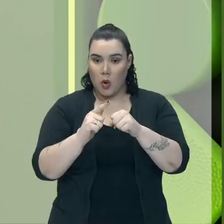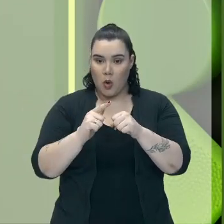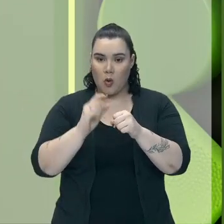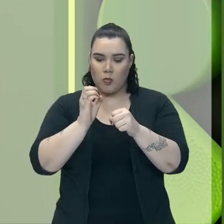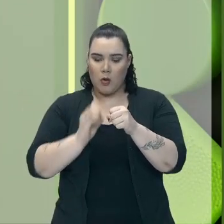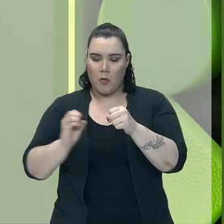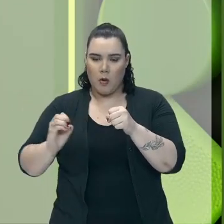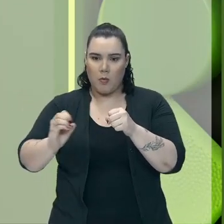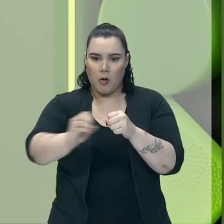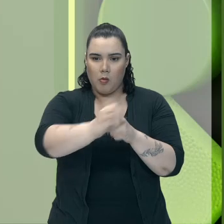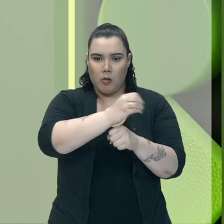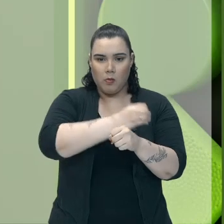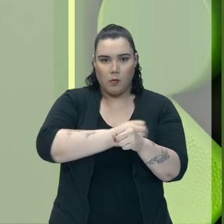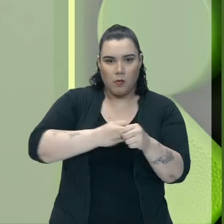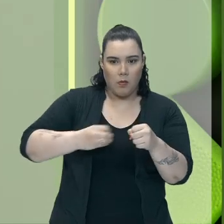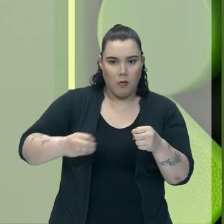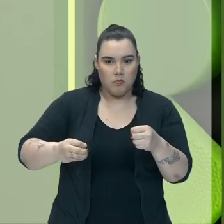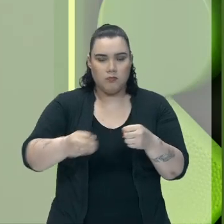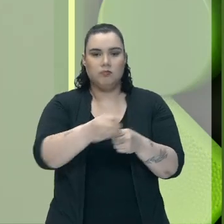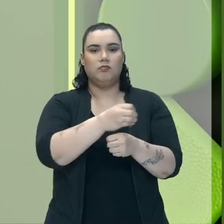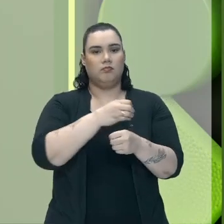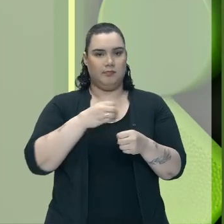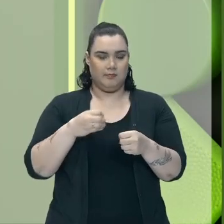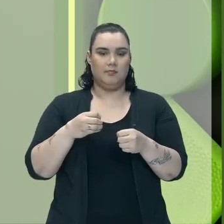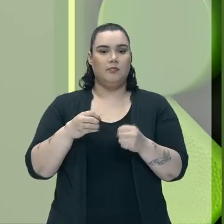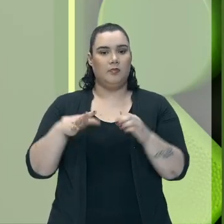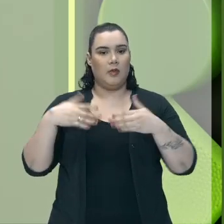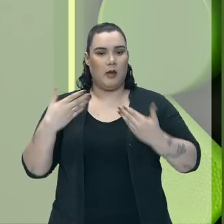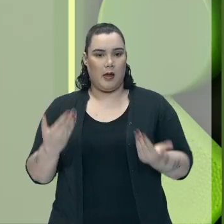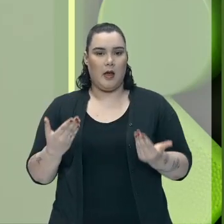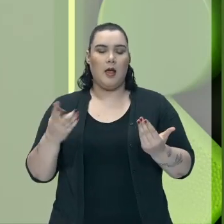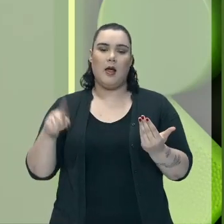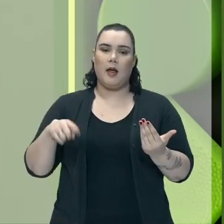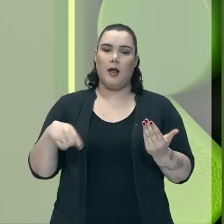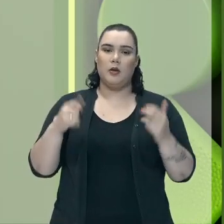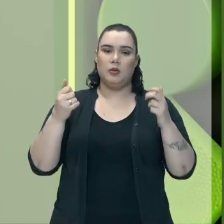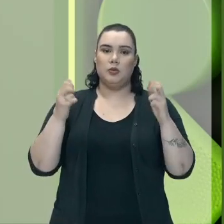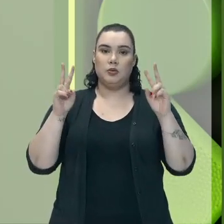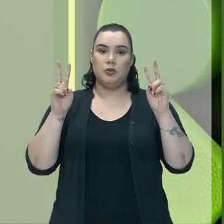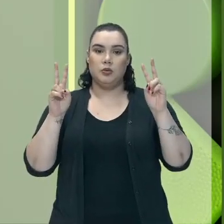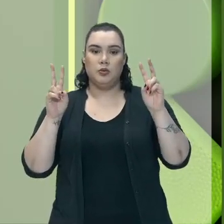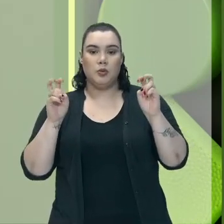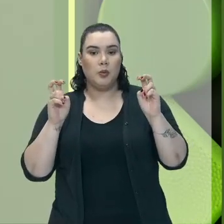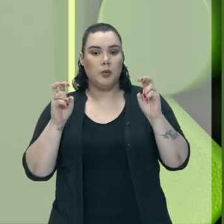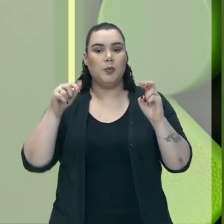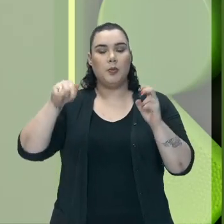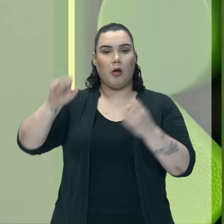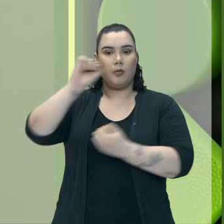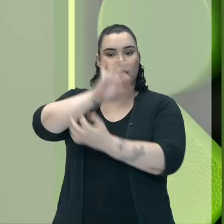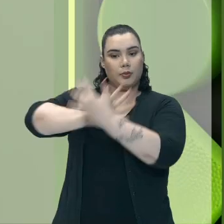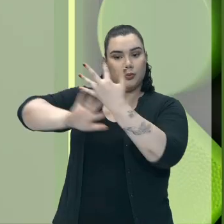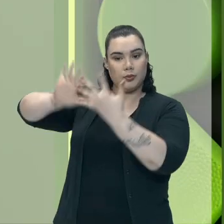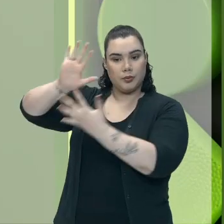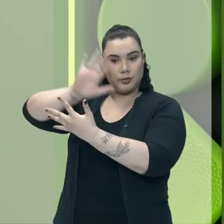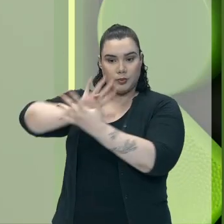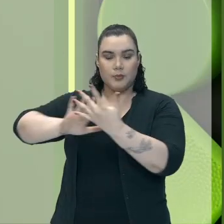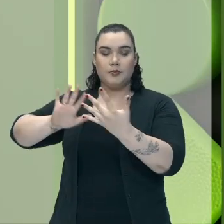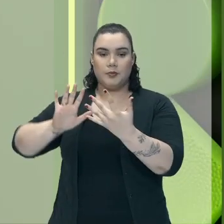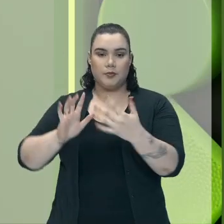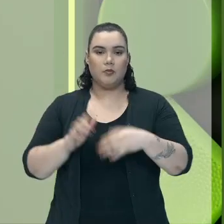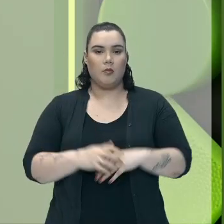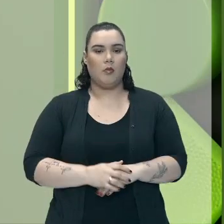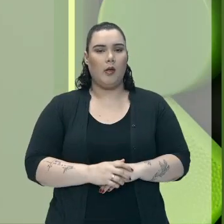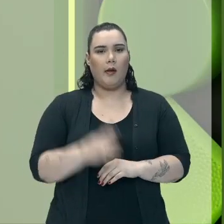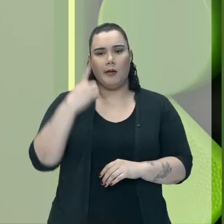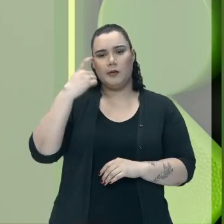da Terra, né? As luas desses planetas. Então nós vimos um pouquinho aí sobre a Via Láctea. É interessante que